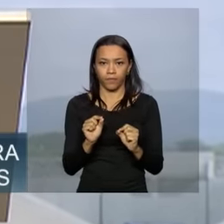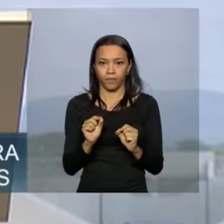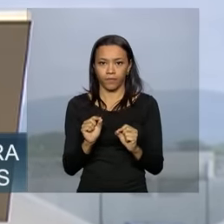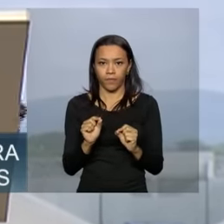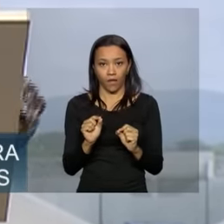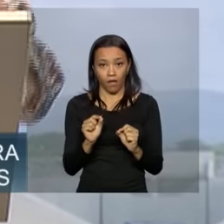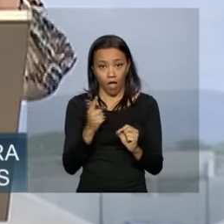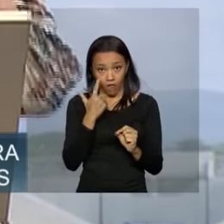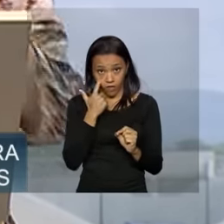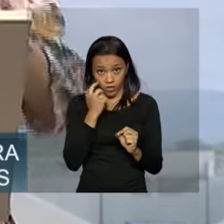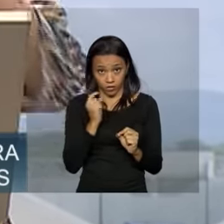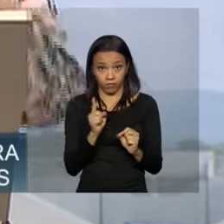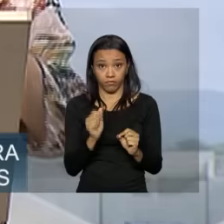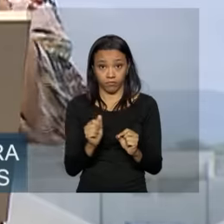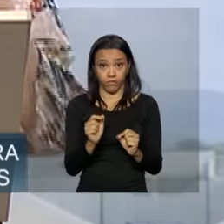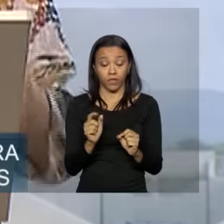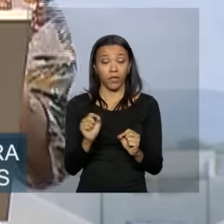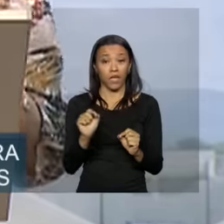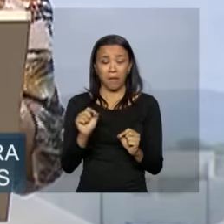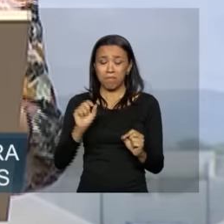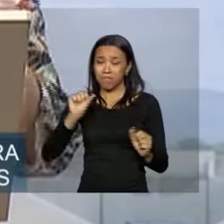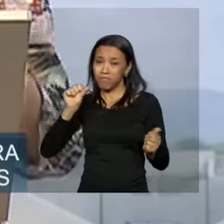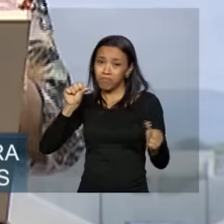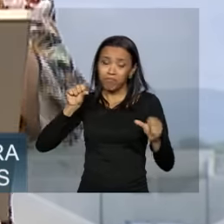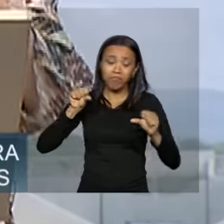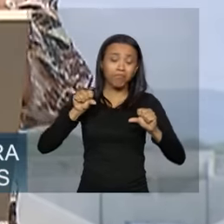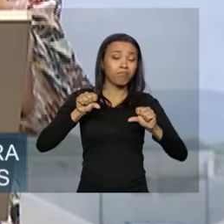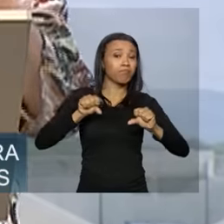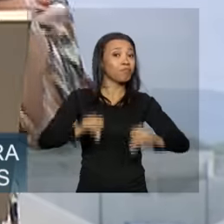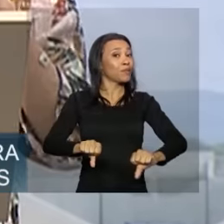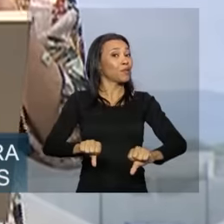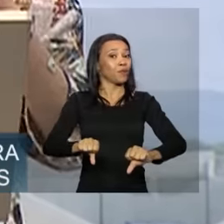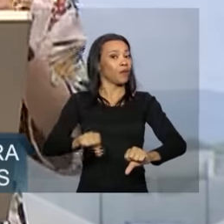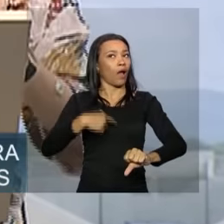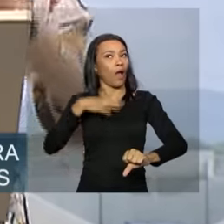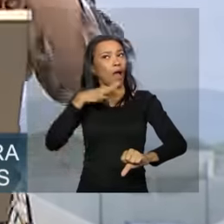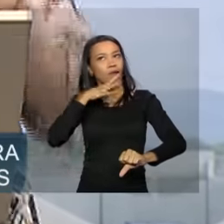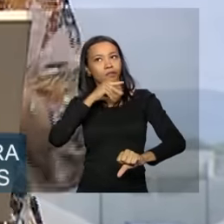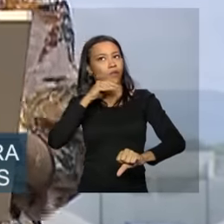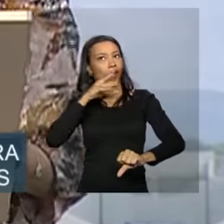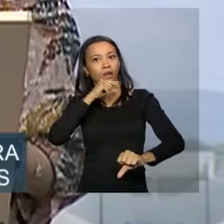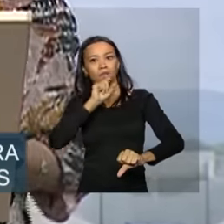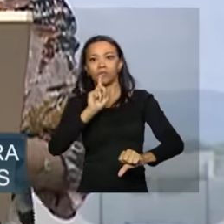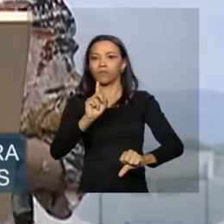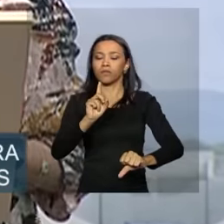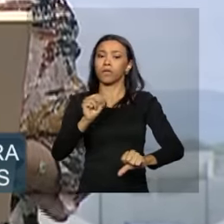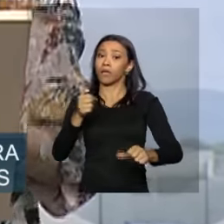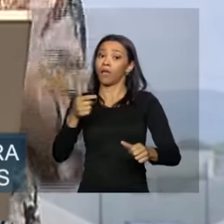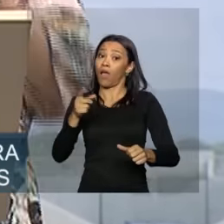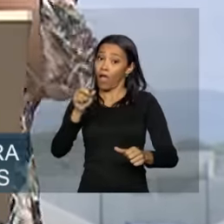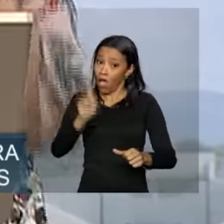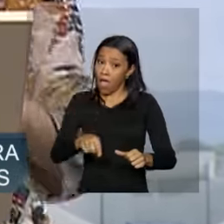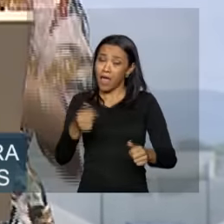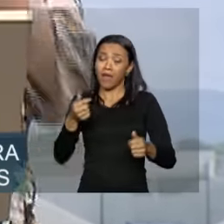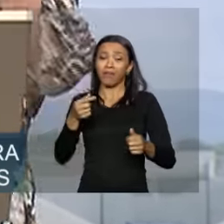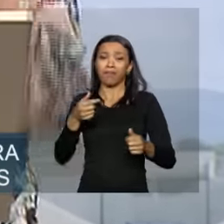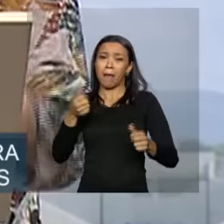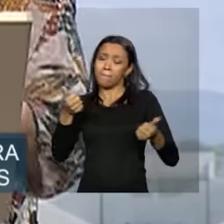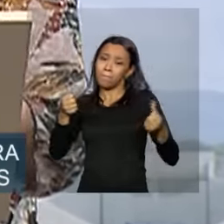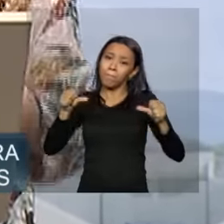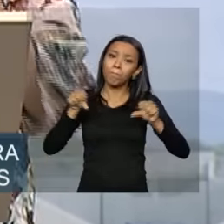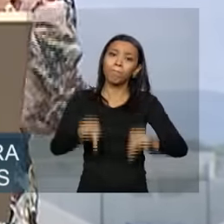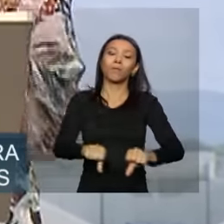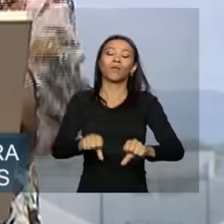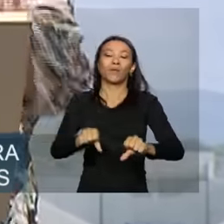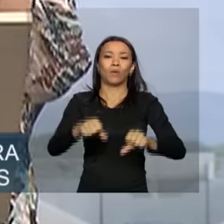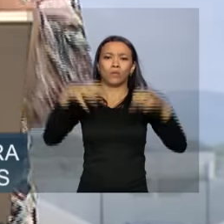as condições, veja bem, da pior seca, não é a gente acha, é garantido que é a pior